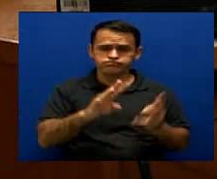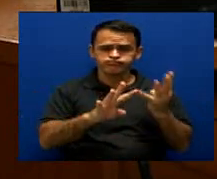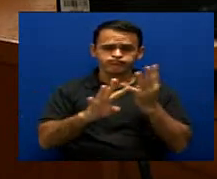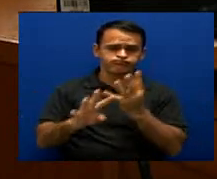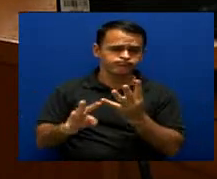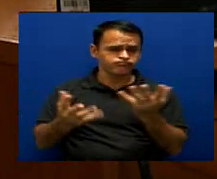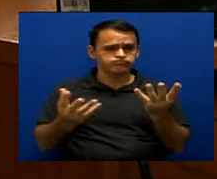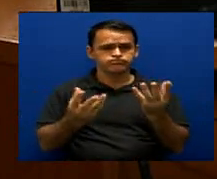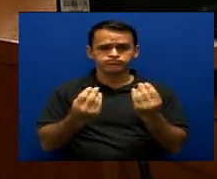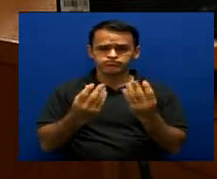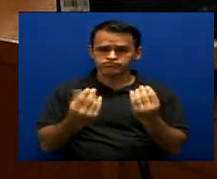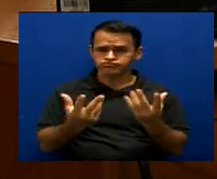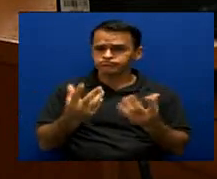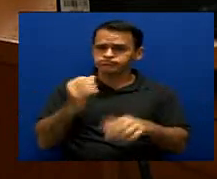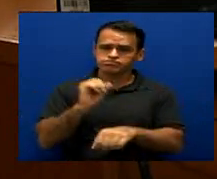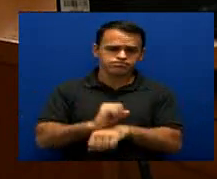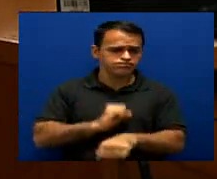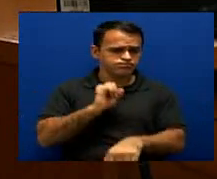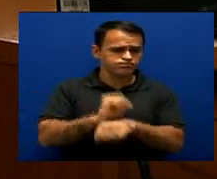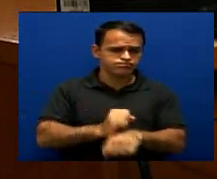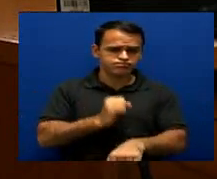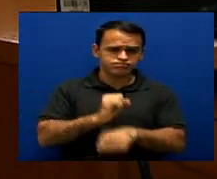acompanhantes pacientes